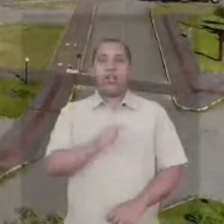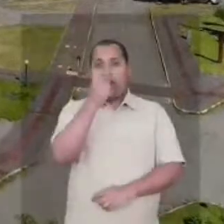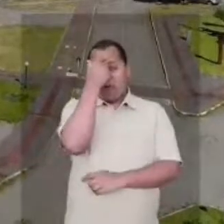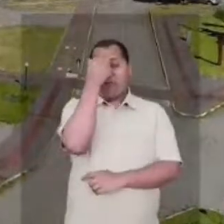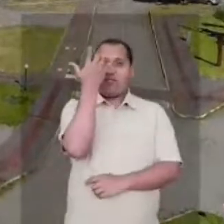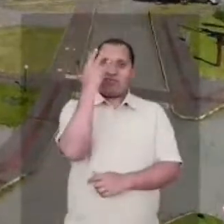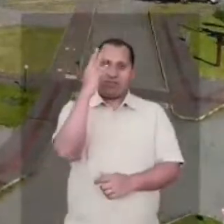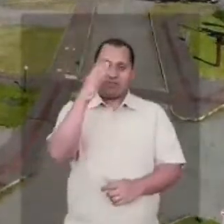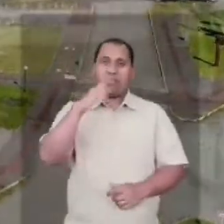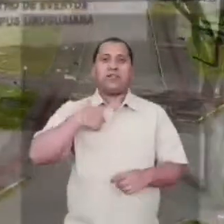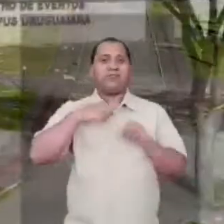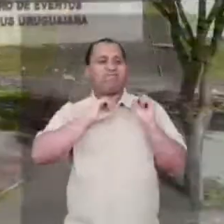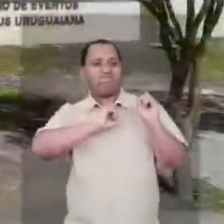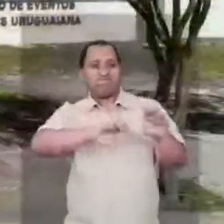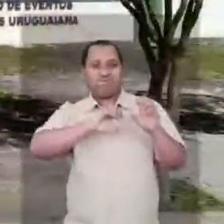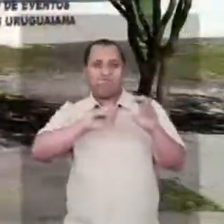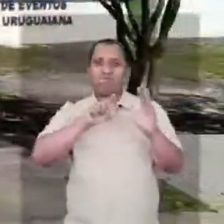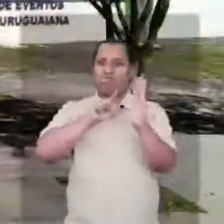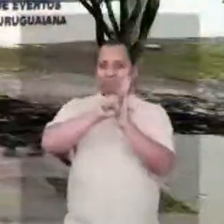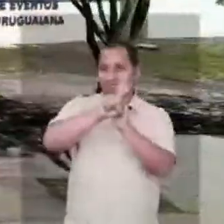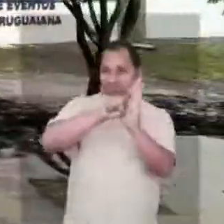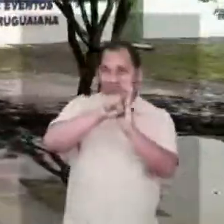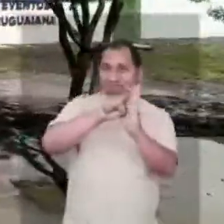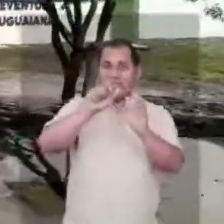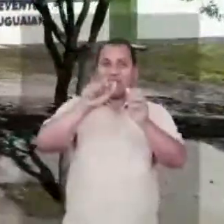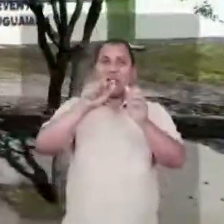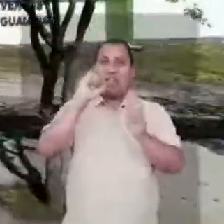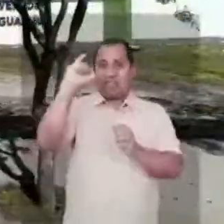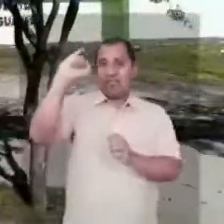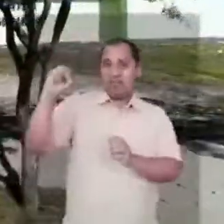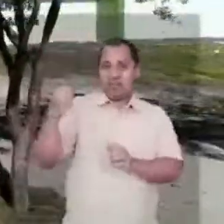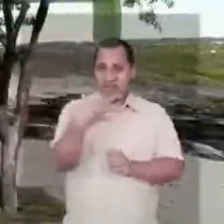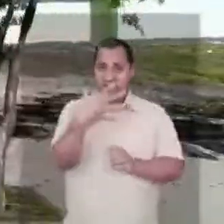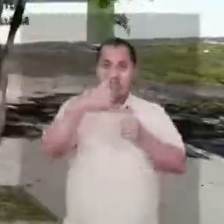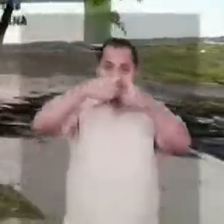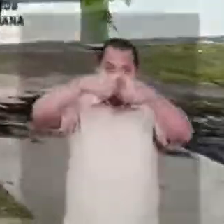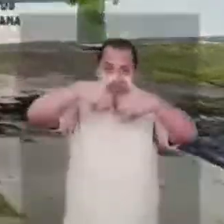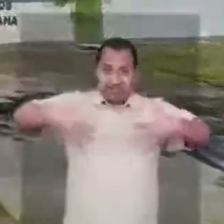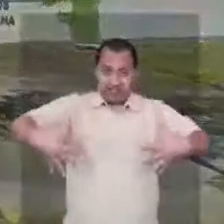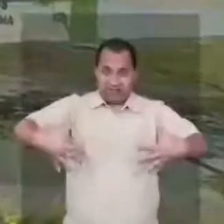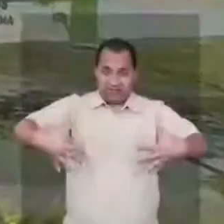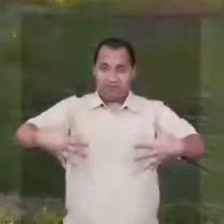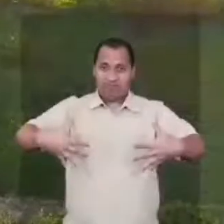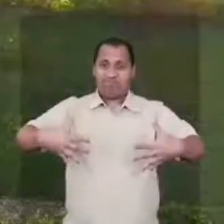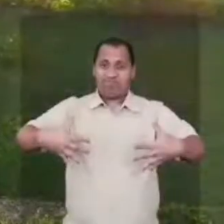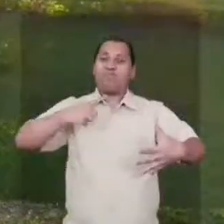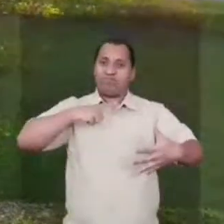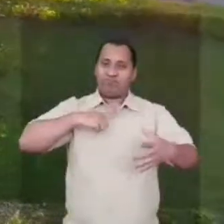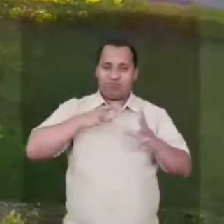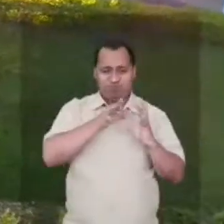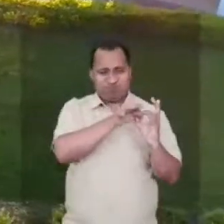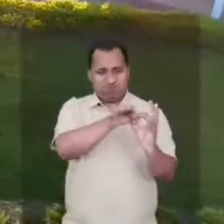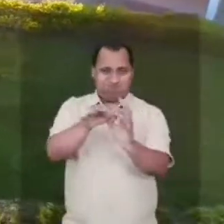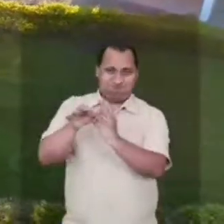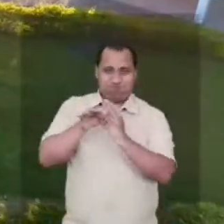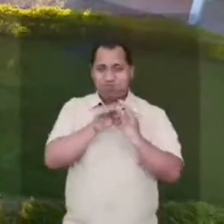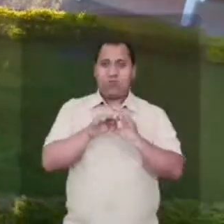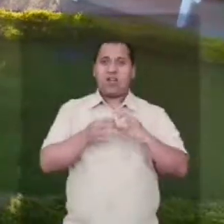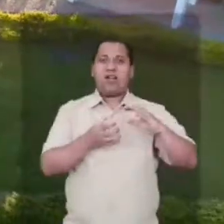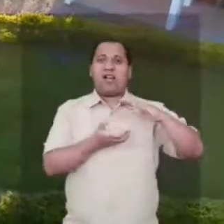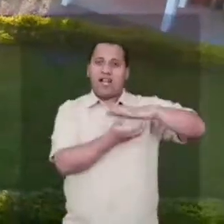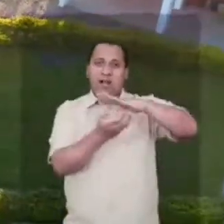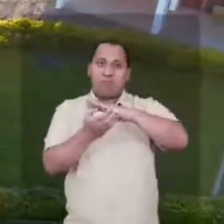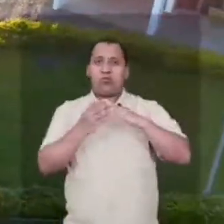Na Unipampa, o ensino, a pesquisa, a inovação e a extensão, se integram em